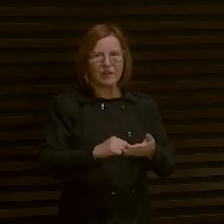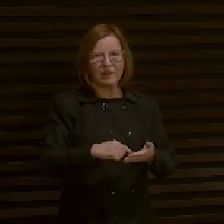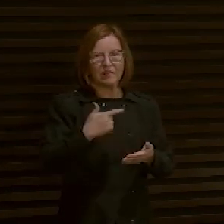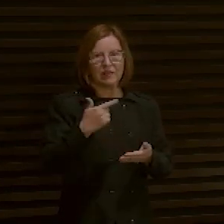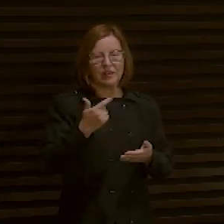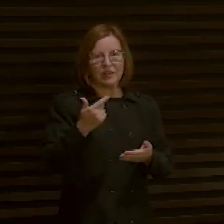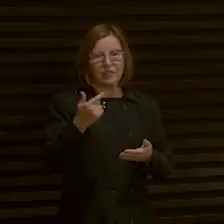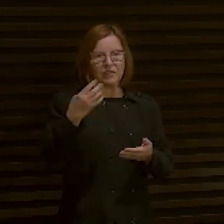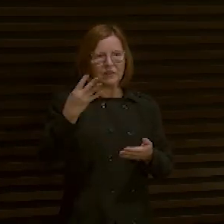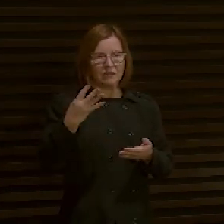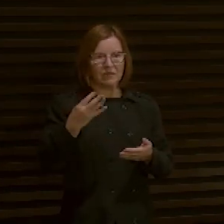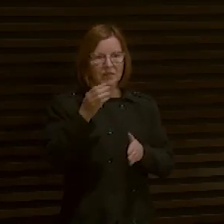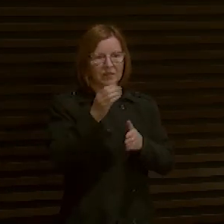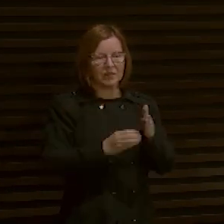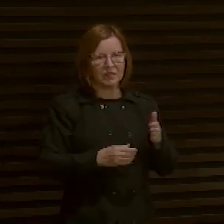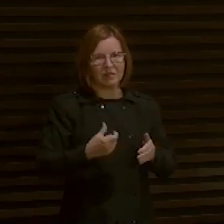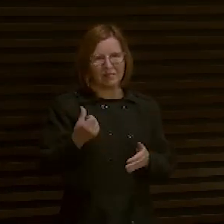capítulo 6.